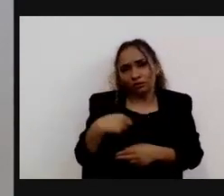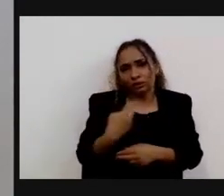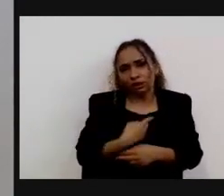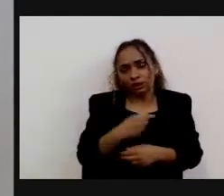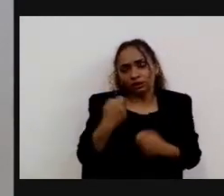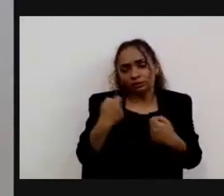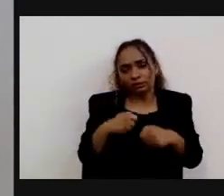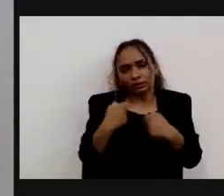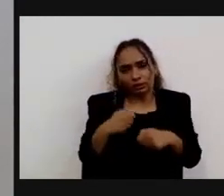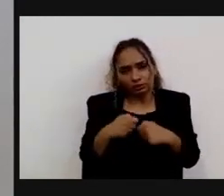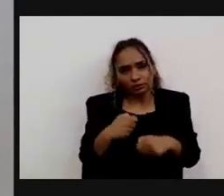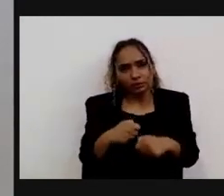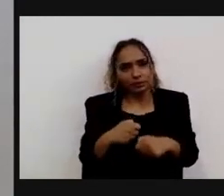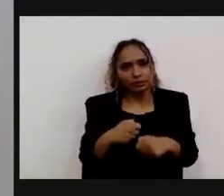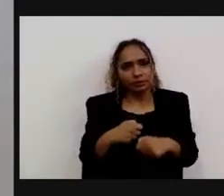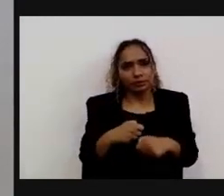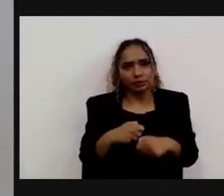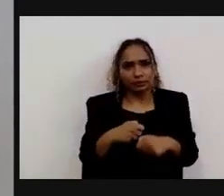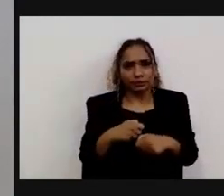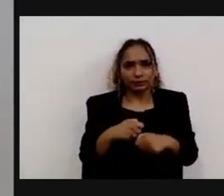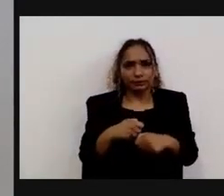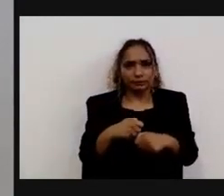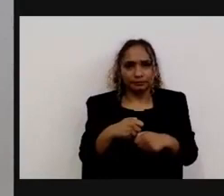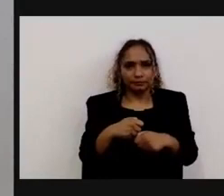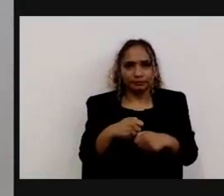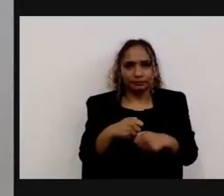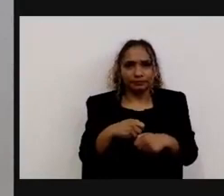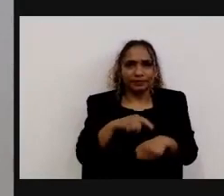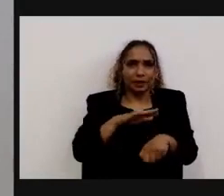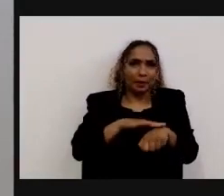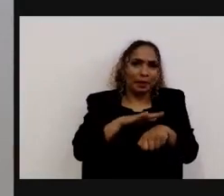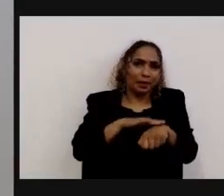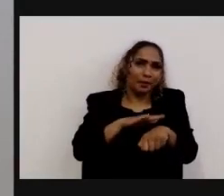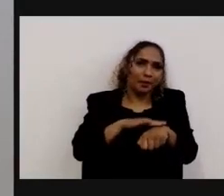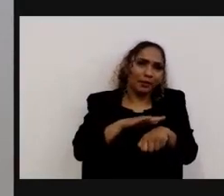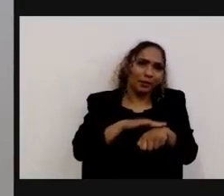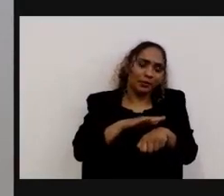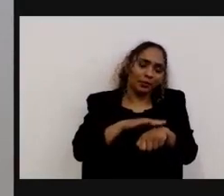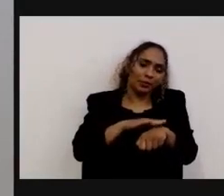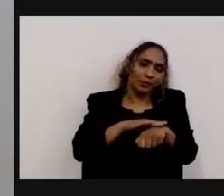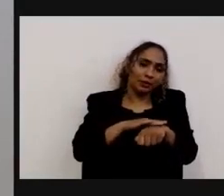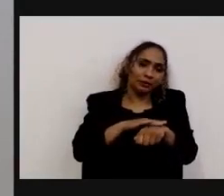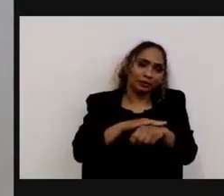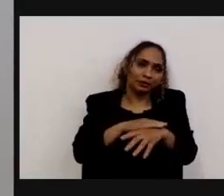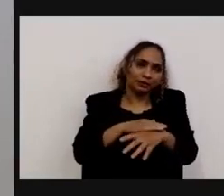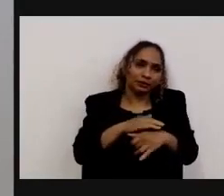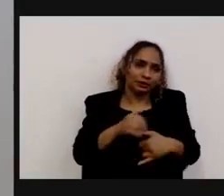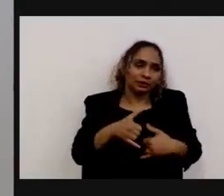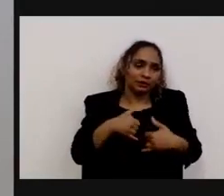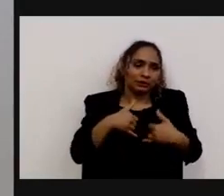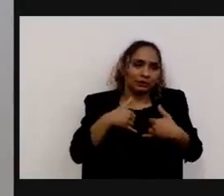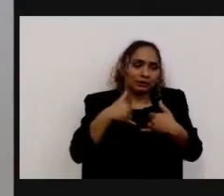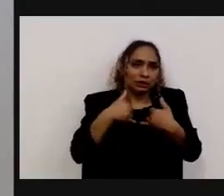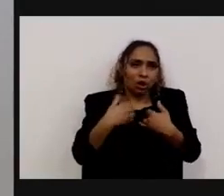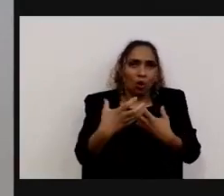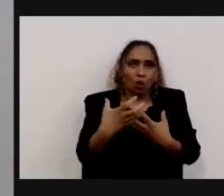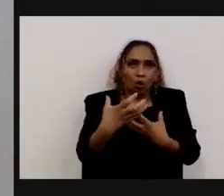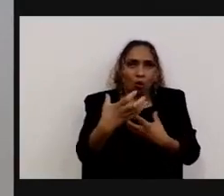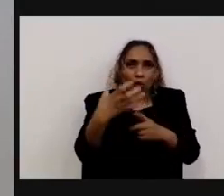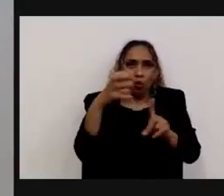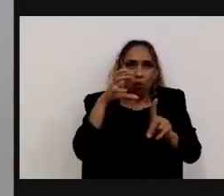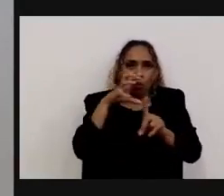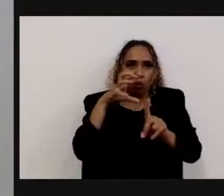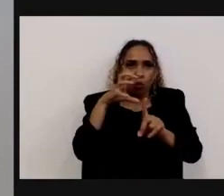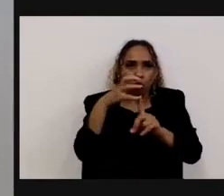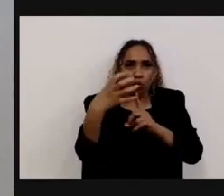ter tem até tempo para se inspirar para entender eu